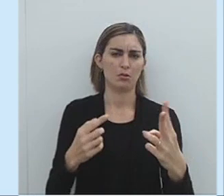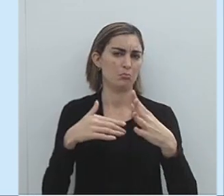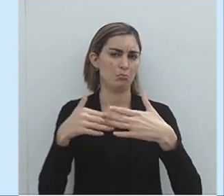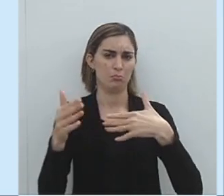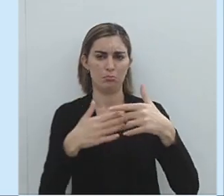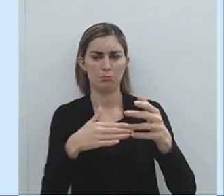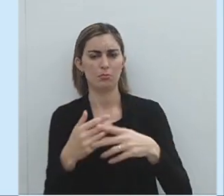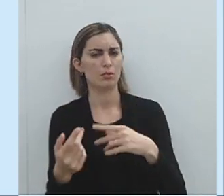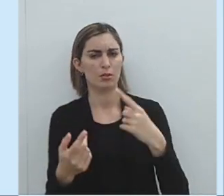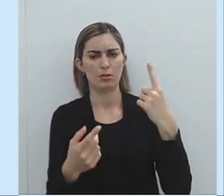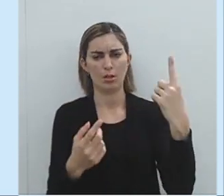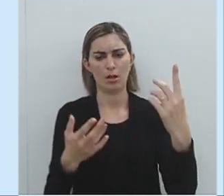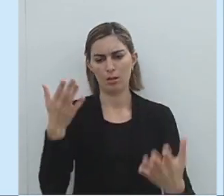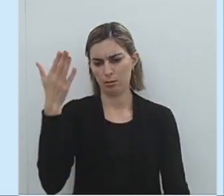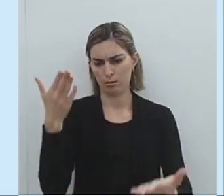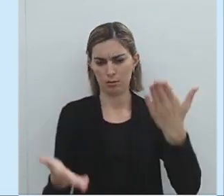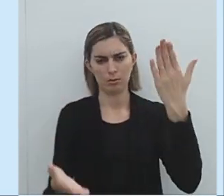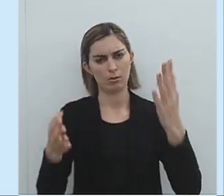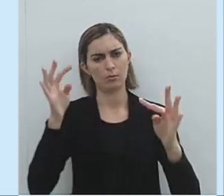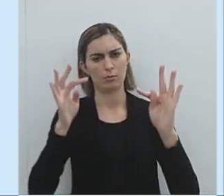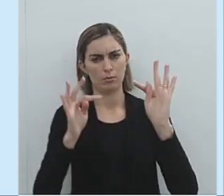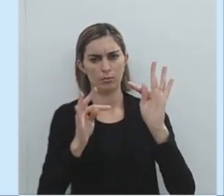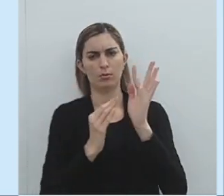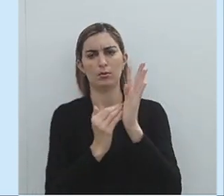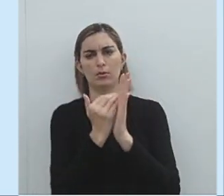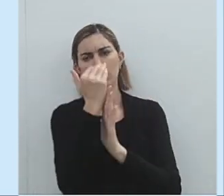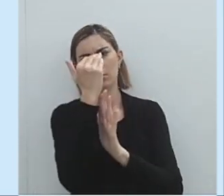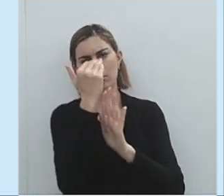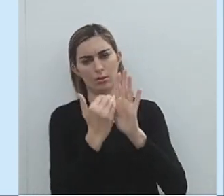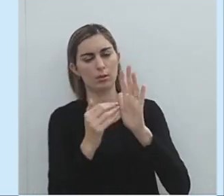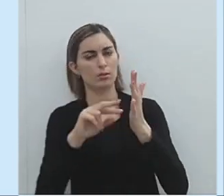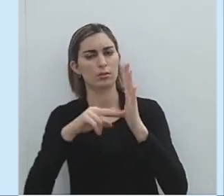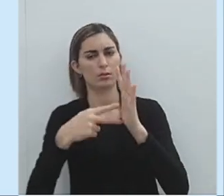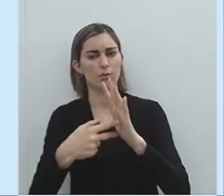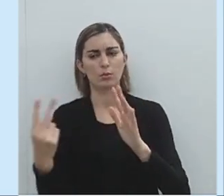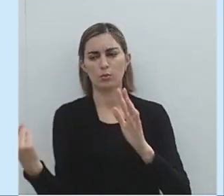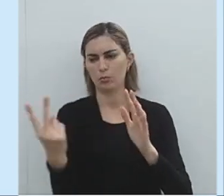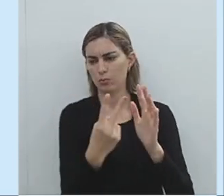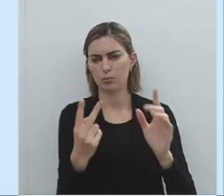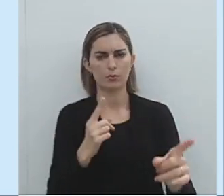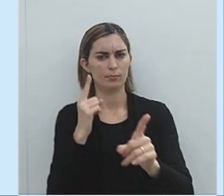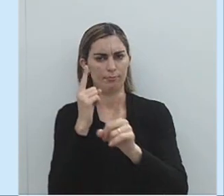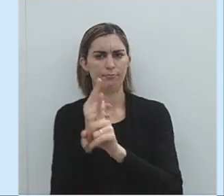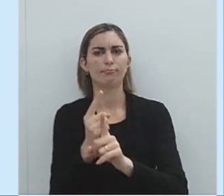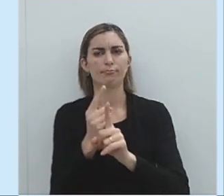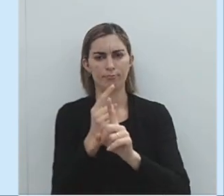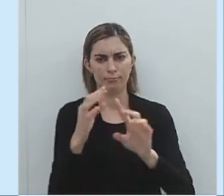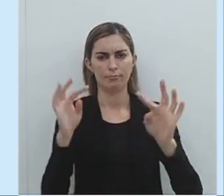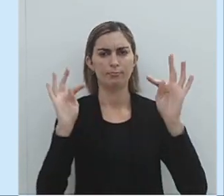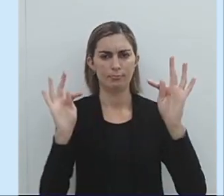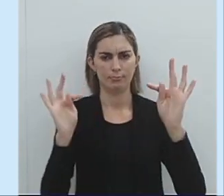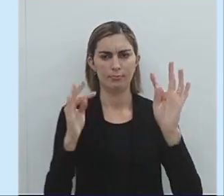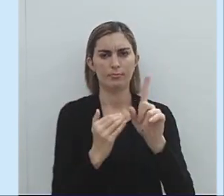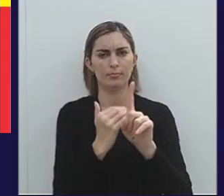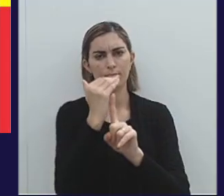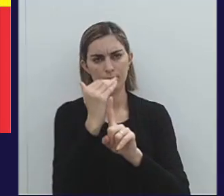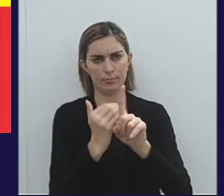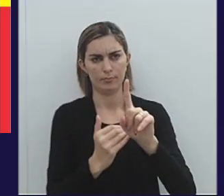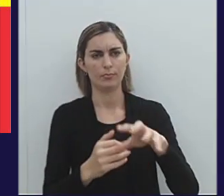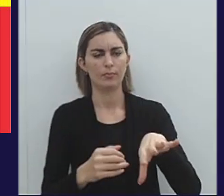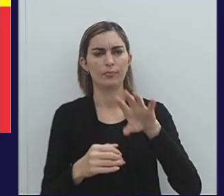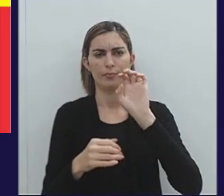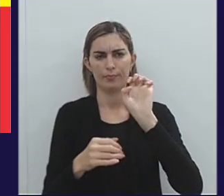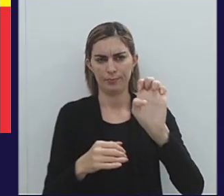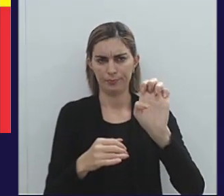mas se tem equilíbrio térmico, quer dizer que eles vão se encontrar na mesma temperatura. E